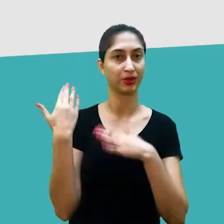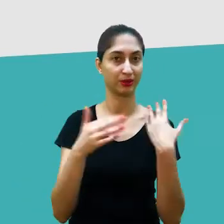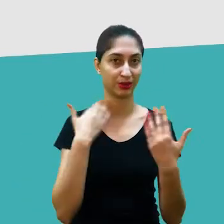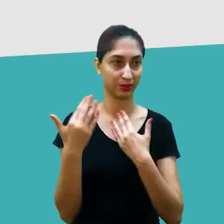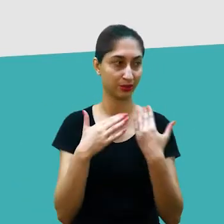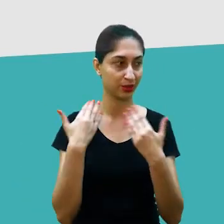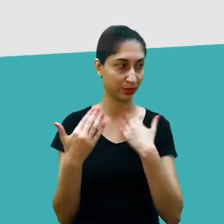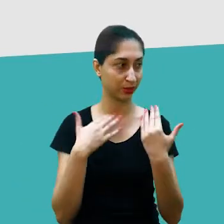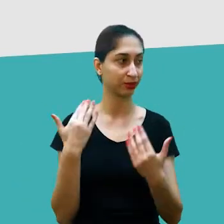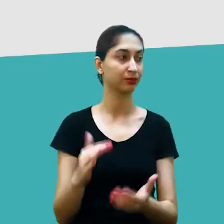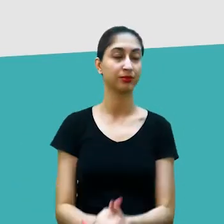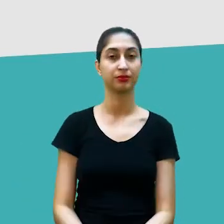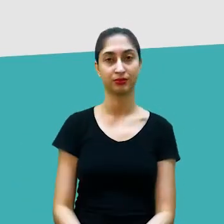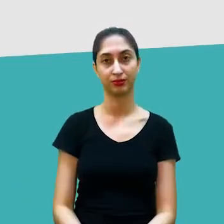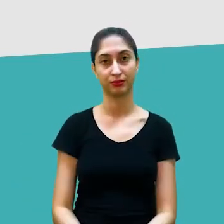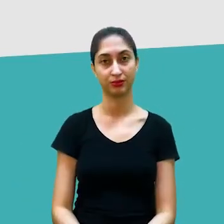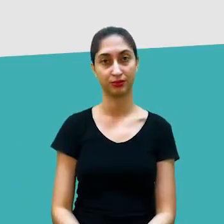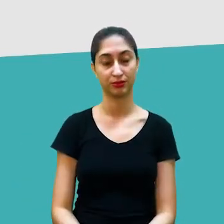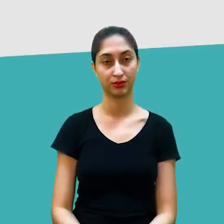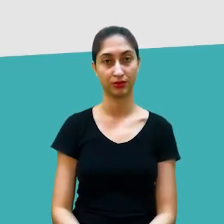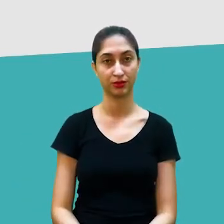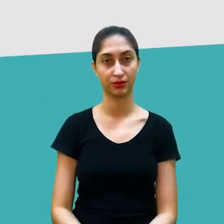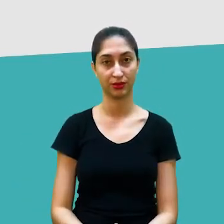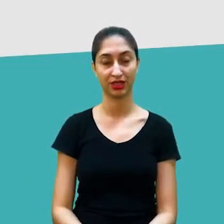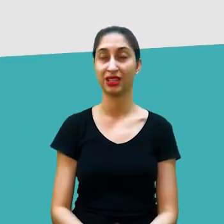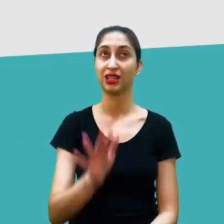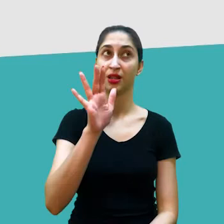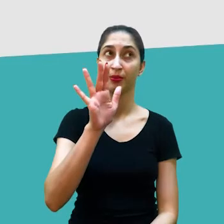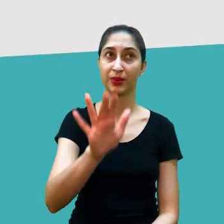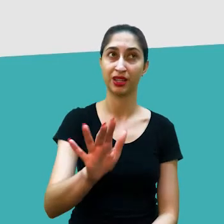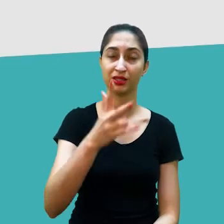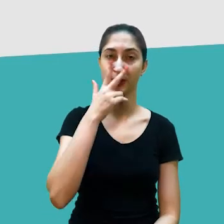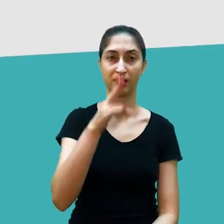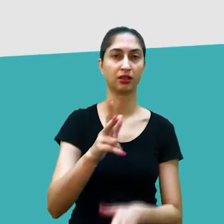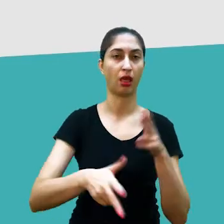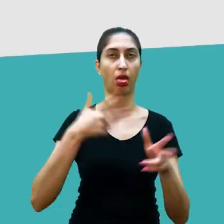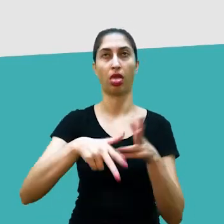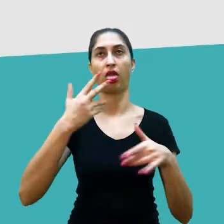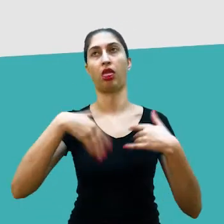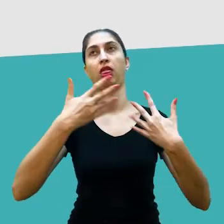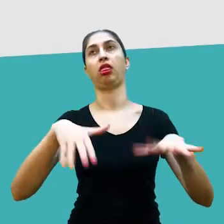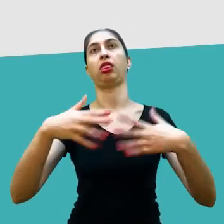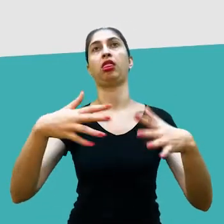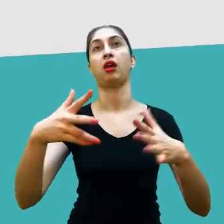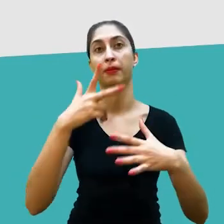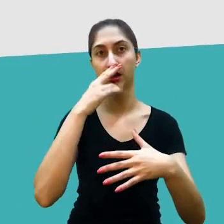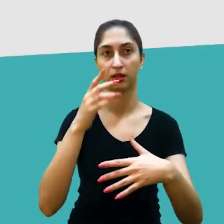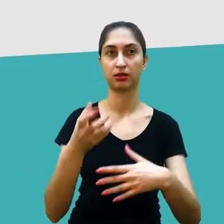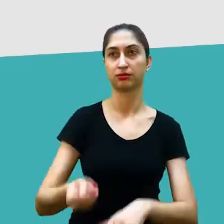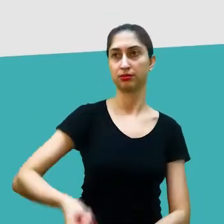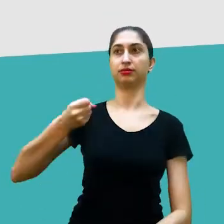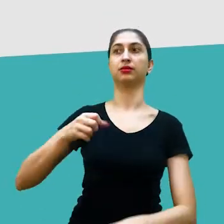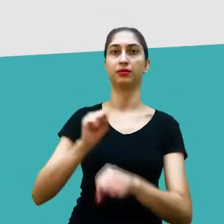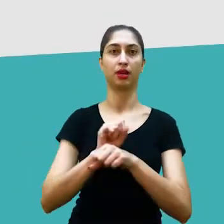perdeu, mas o mundo estava... É como se a gente estivesse num trem desgovernado e alguém tinha que puxar o breque de mão